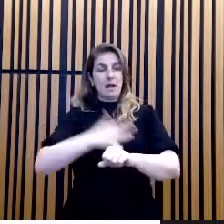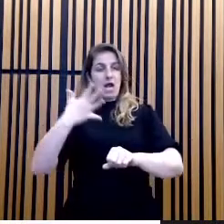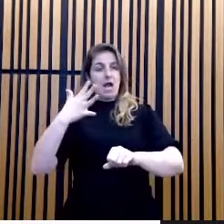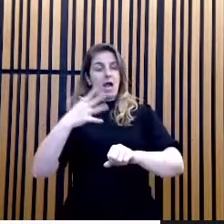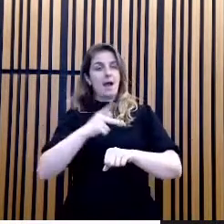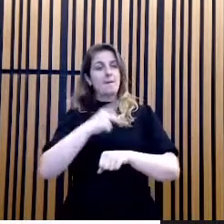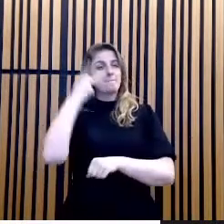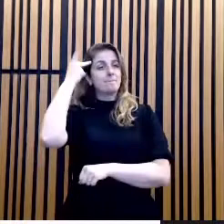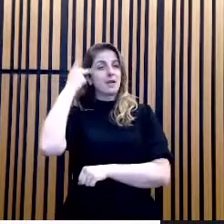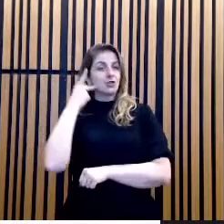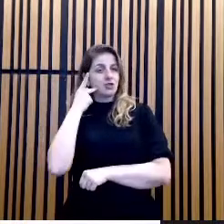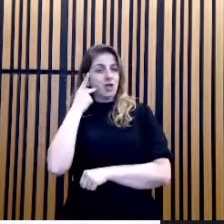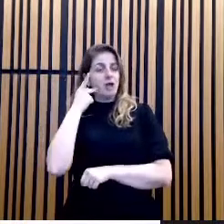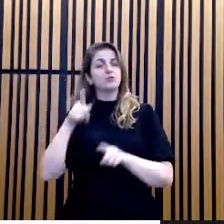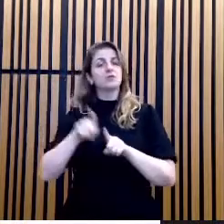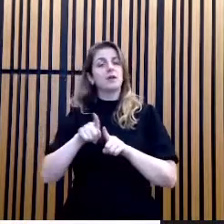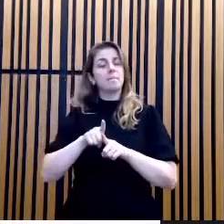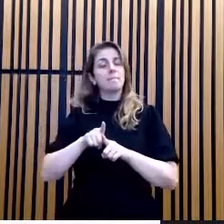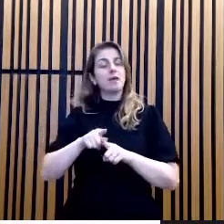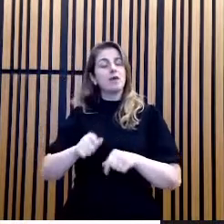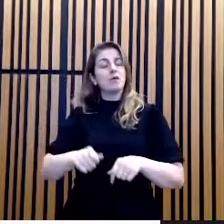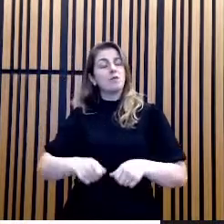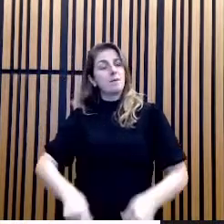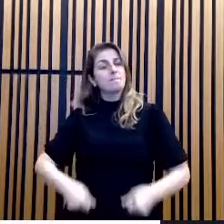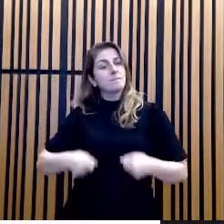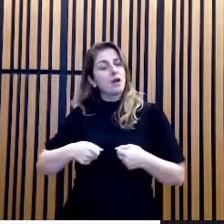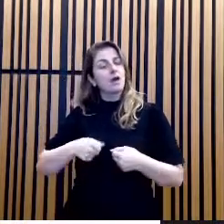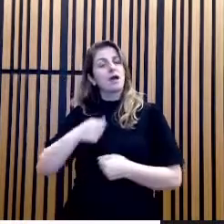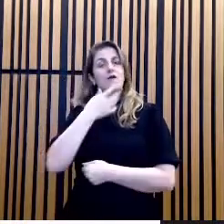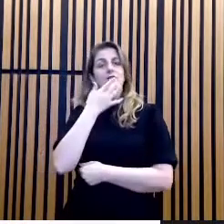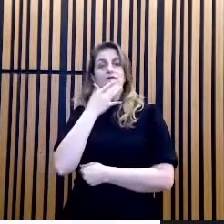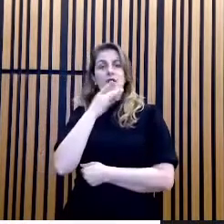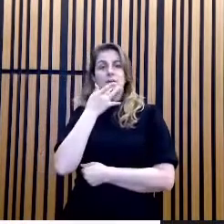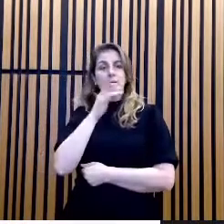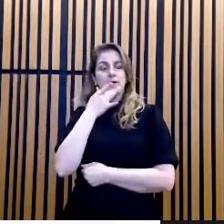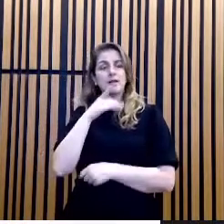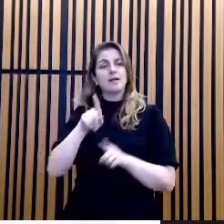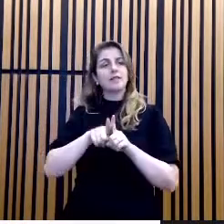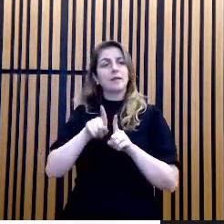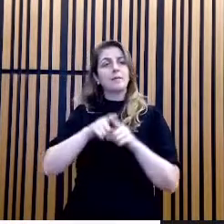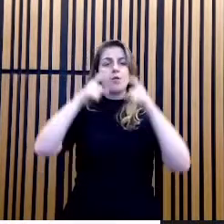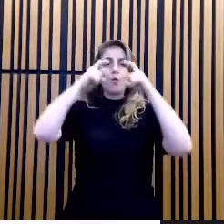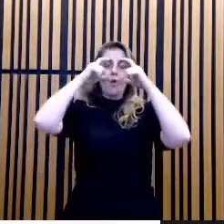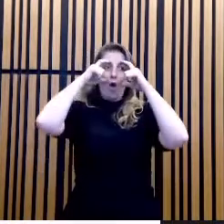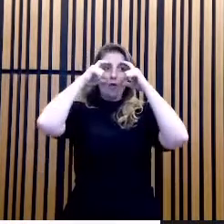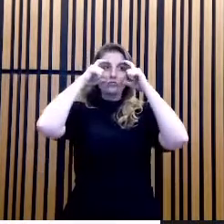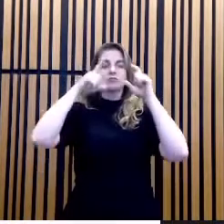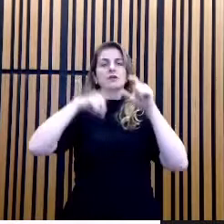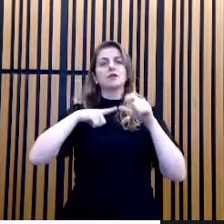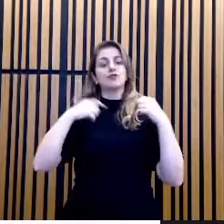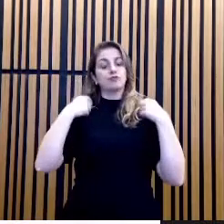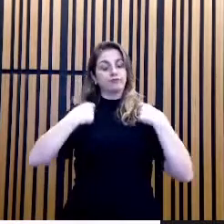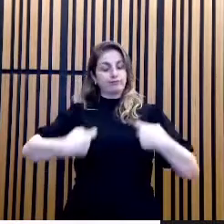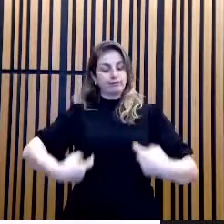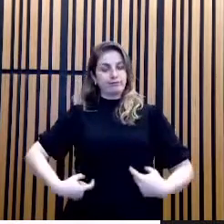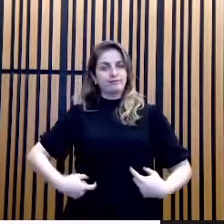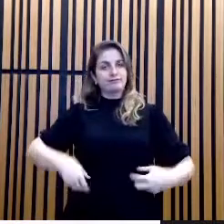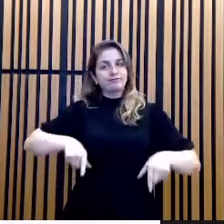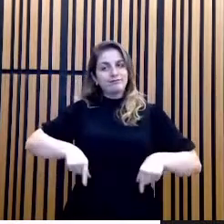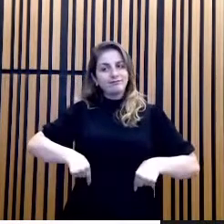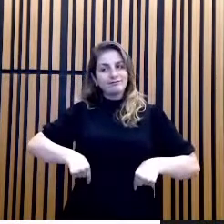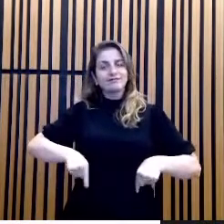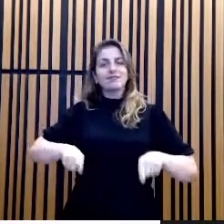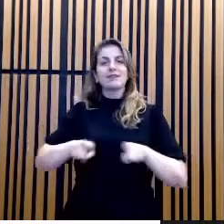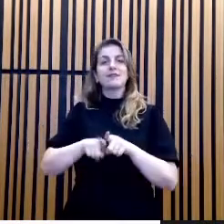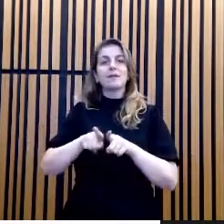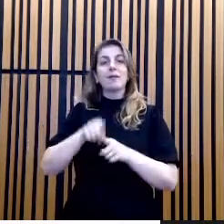calça vermelha, um óculos gigante ou mesmo um suspensório. Outro exemplo